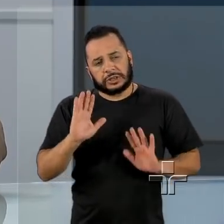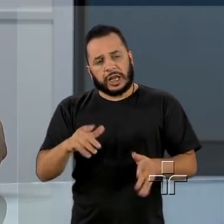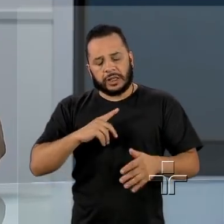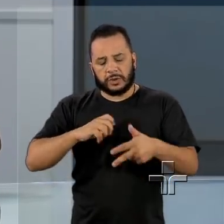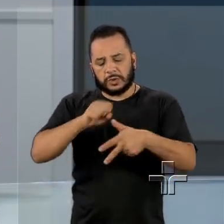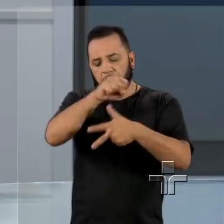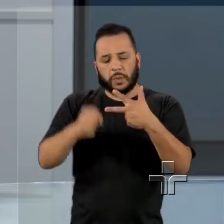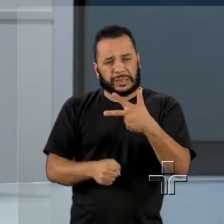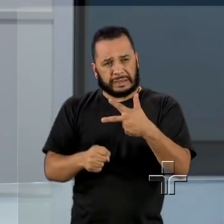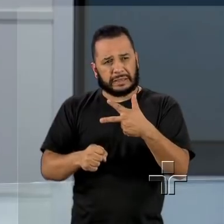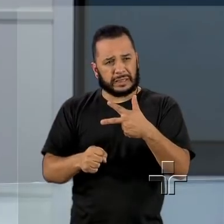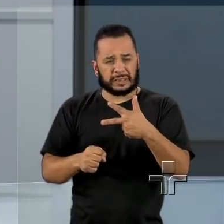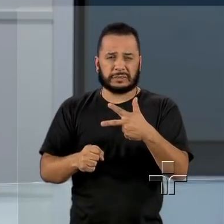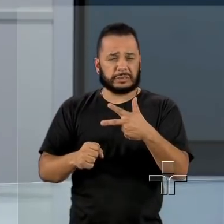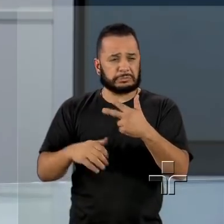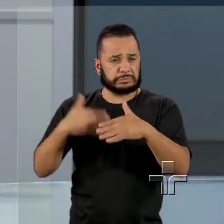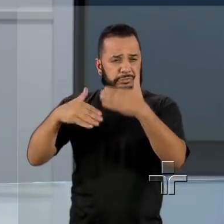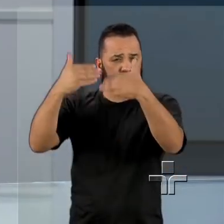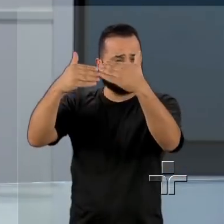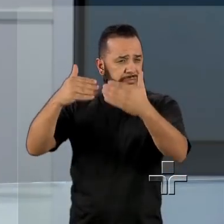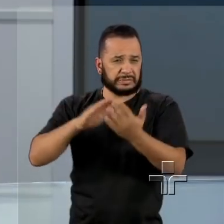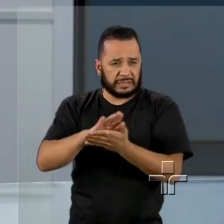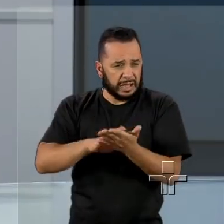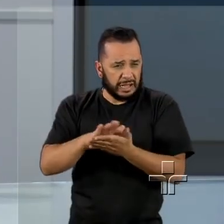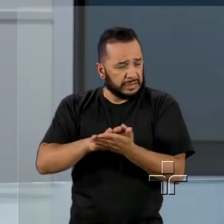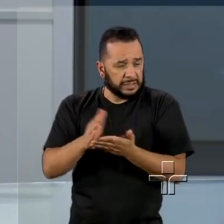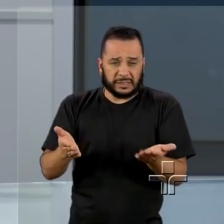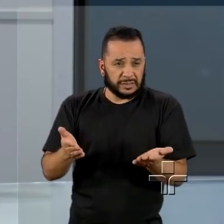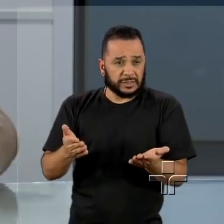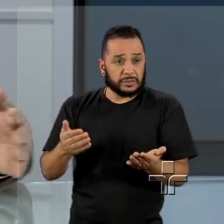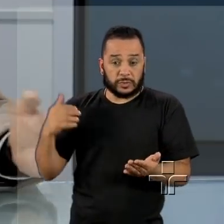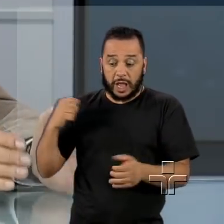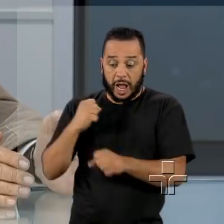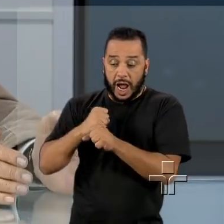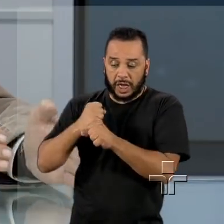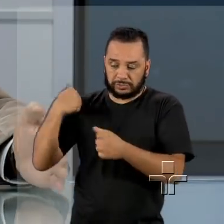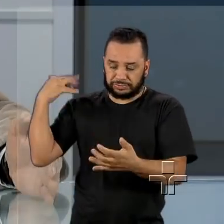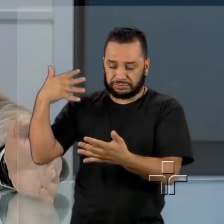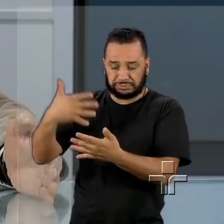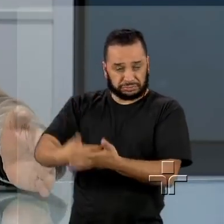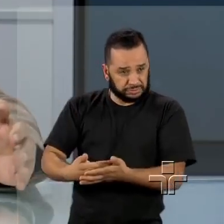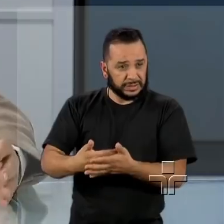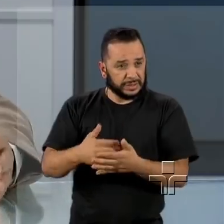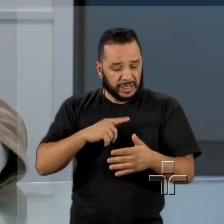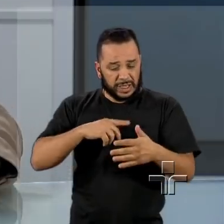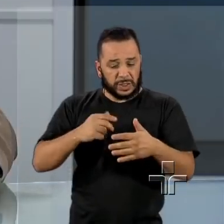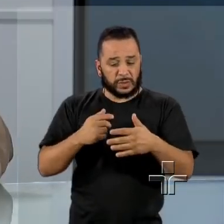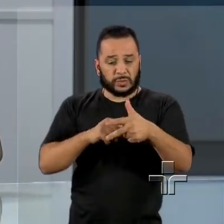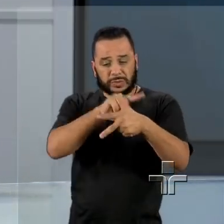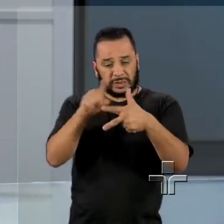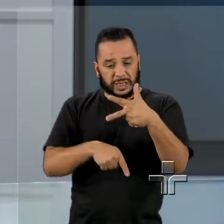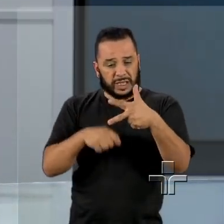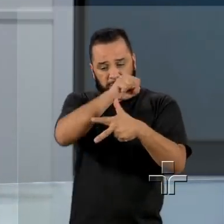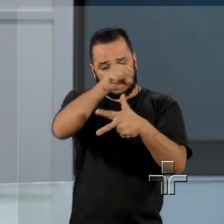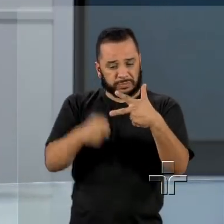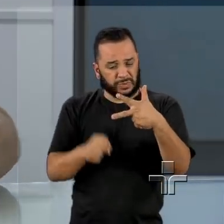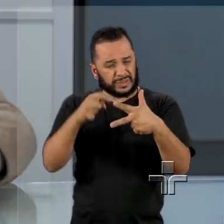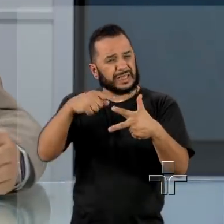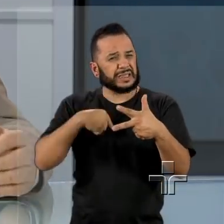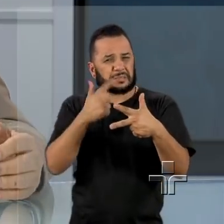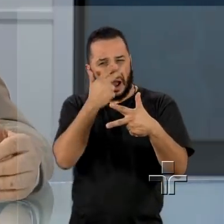casos de corrupção que atende não chegam a 5% do total, mas que, mesmo assim, gera outros tipos de crime,